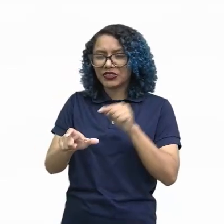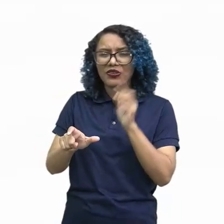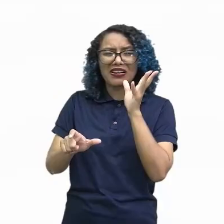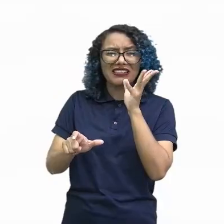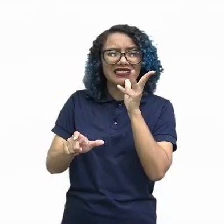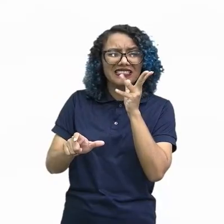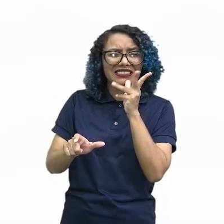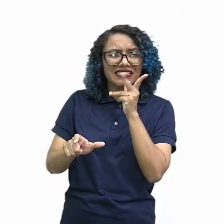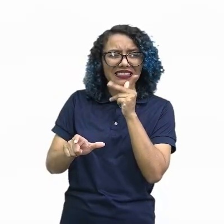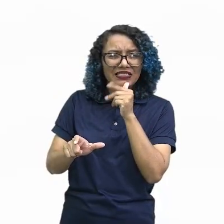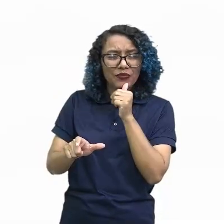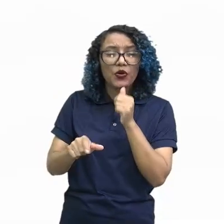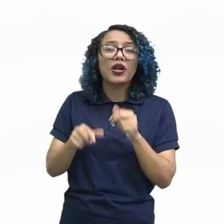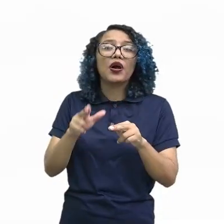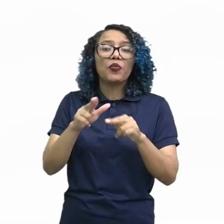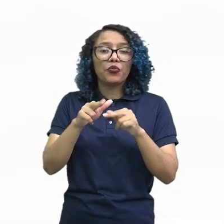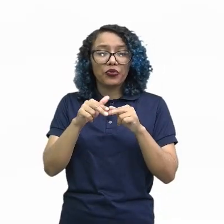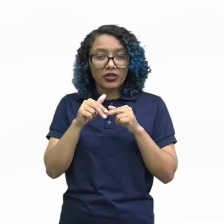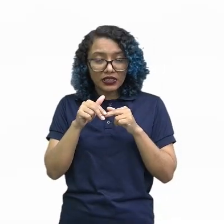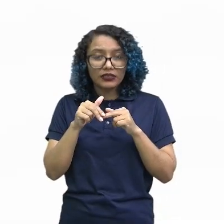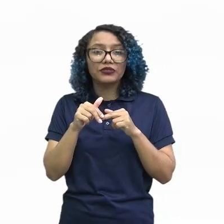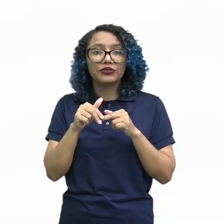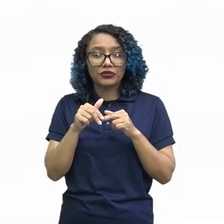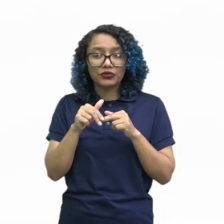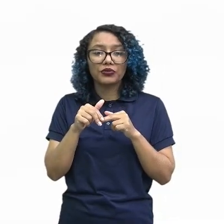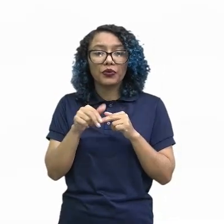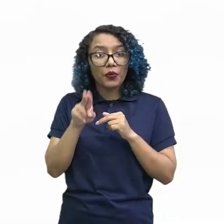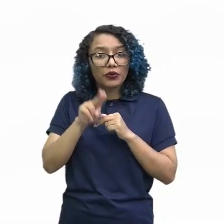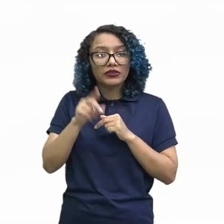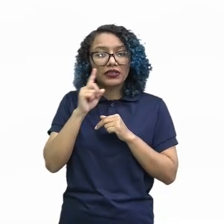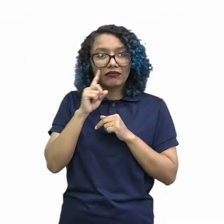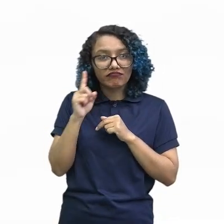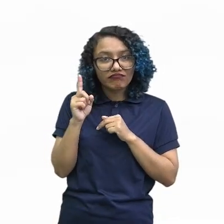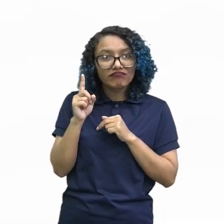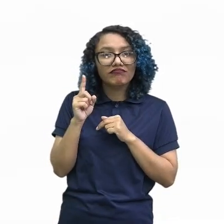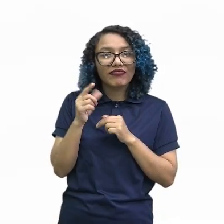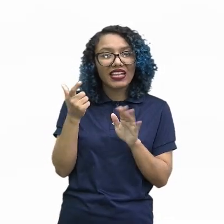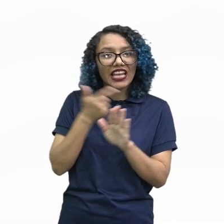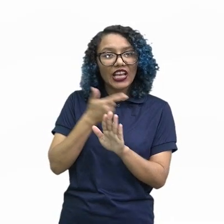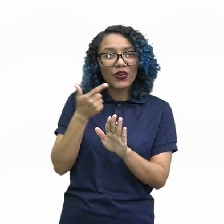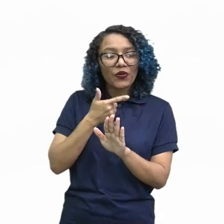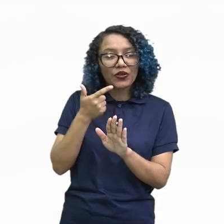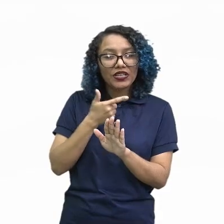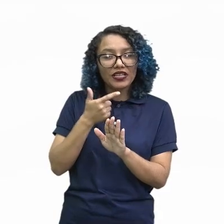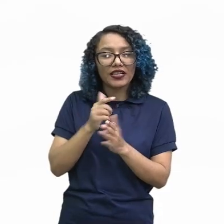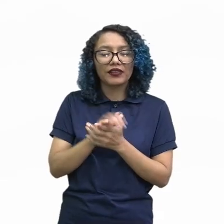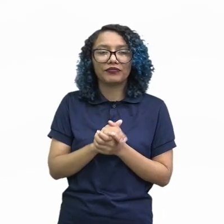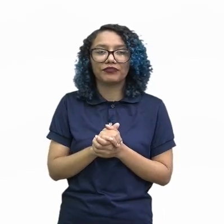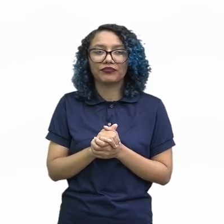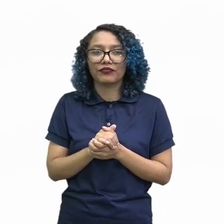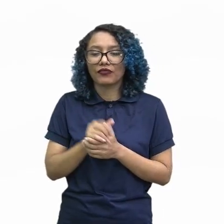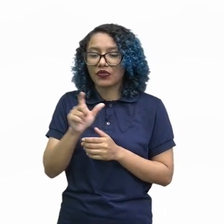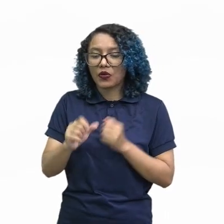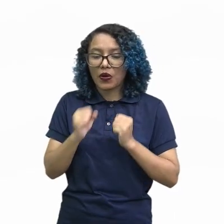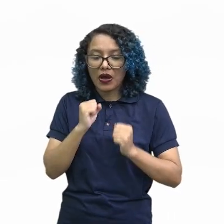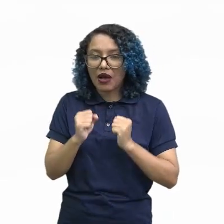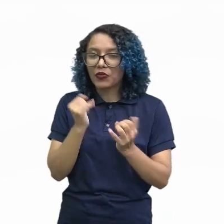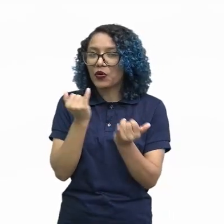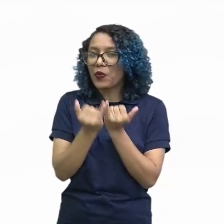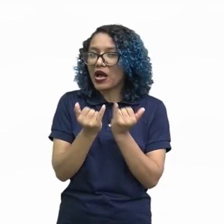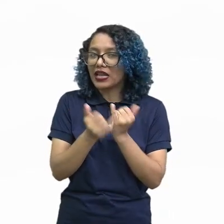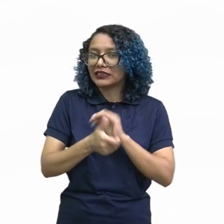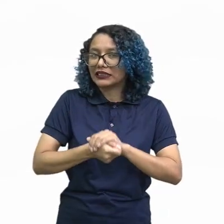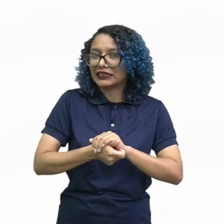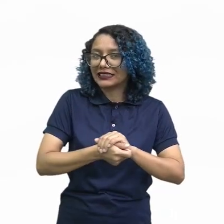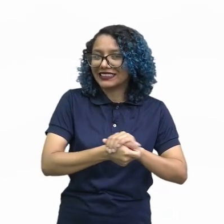muito devagar. Então, por isso que nós vamos ter aí essa ideia, certo? Essa ironia. Ele correu tão rápido quanto uma